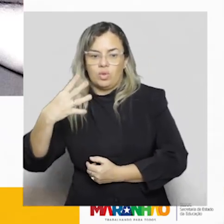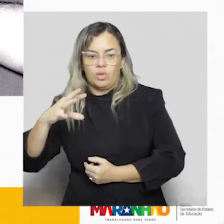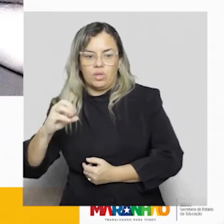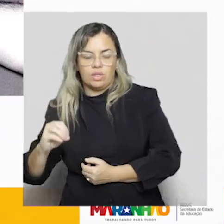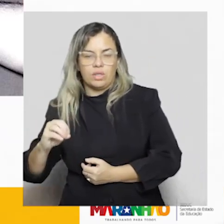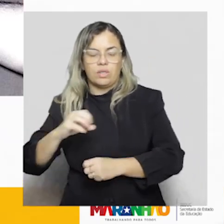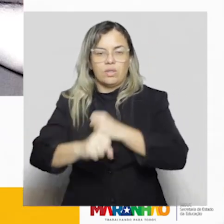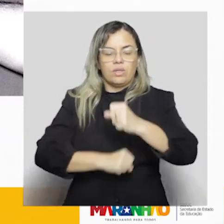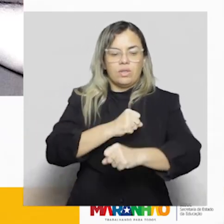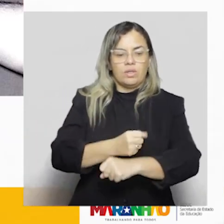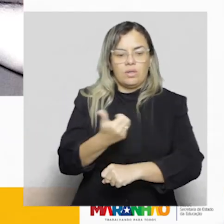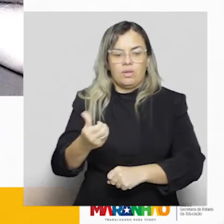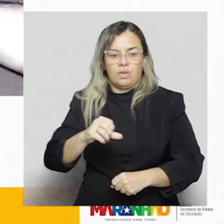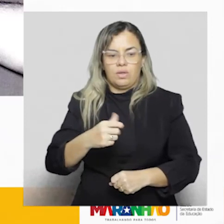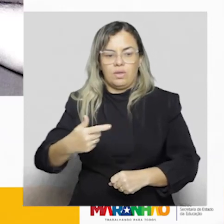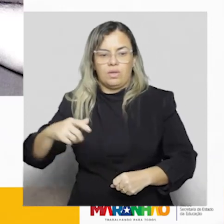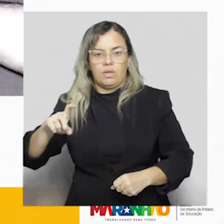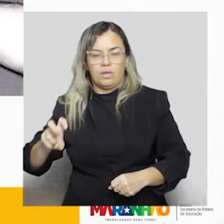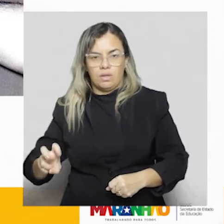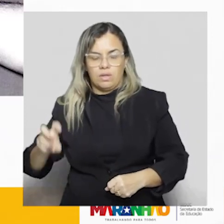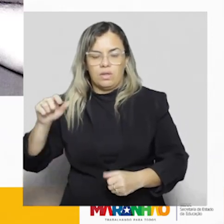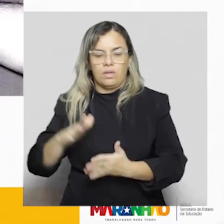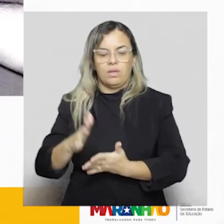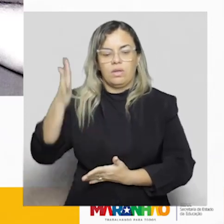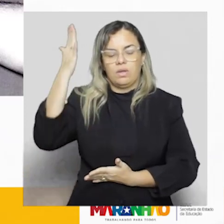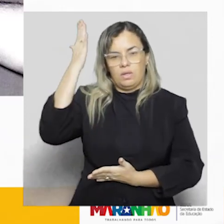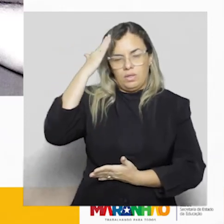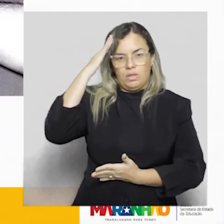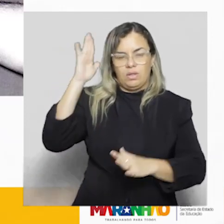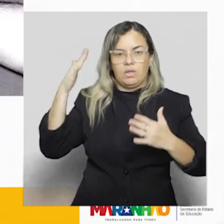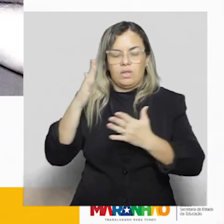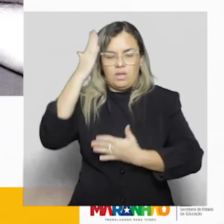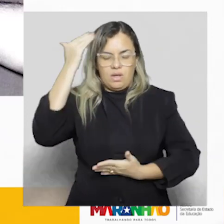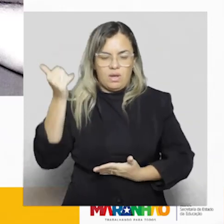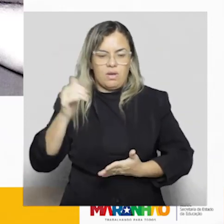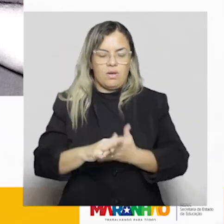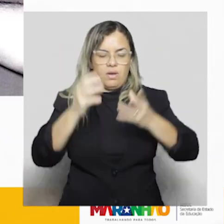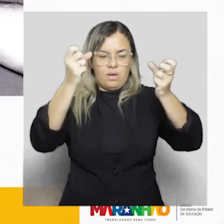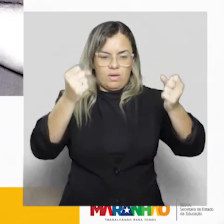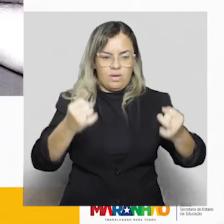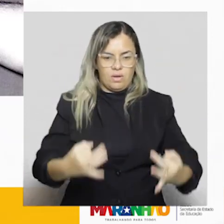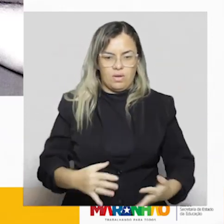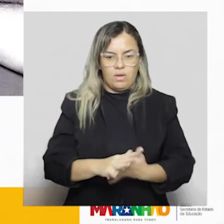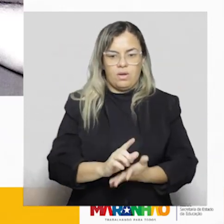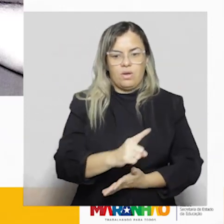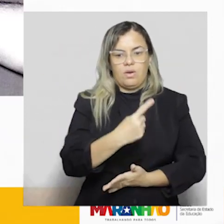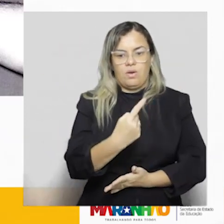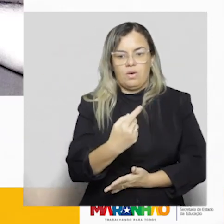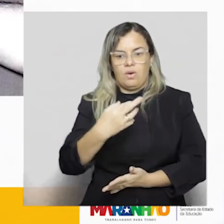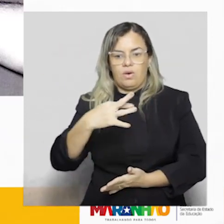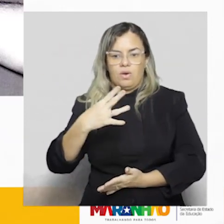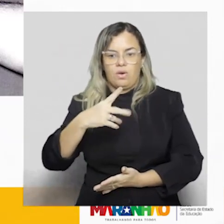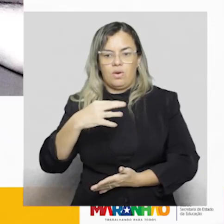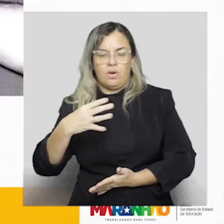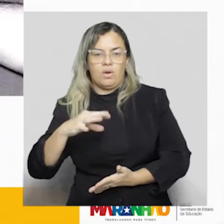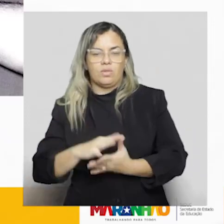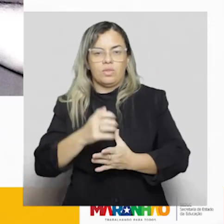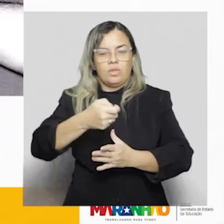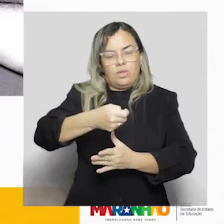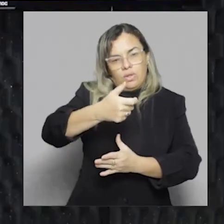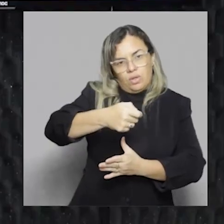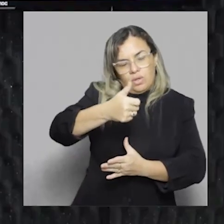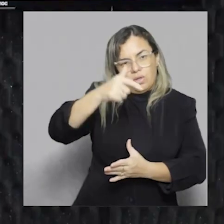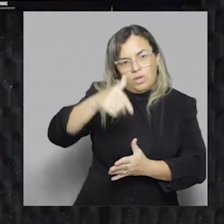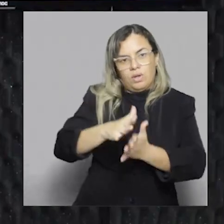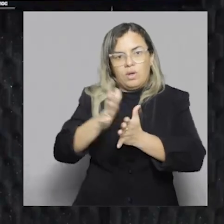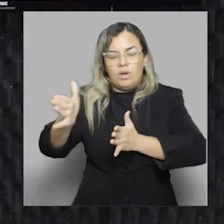só entender pedaço por pedaço para vocês saberem do que eu estou falando. Um cruzeiro, o cruzeiro foi uma moeda durante um tempo